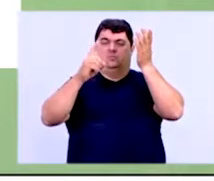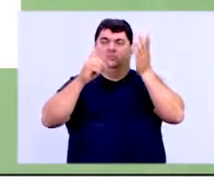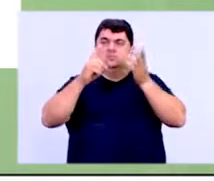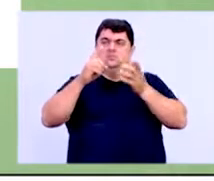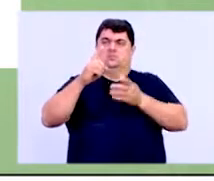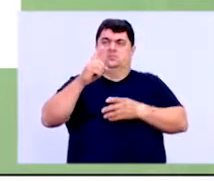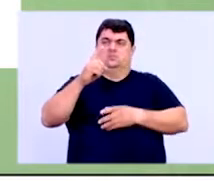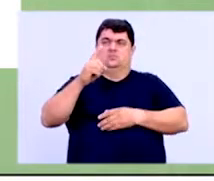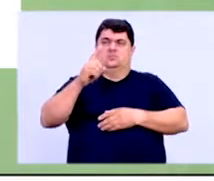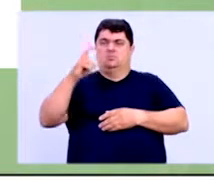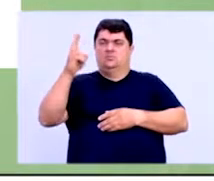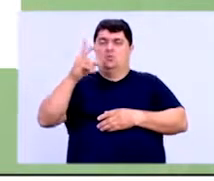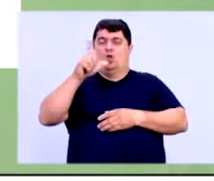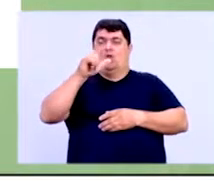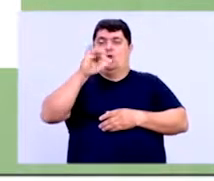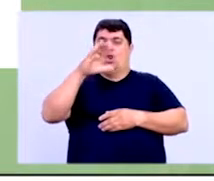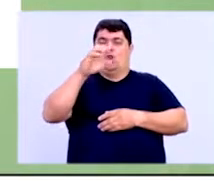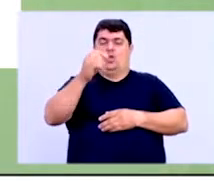quê? Lucro.